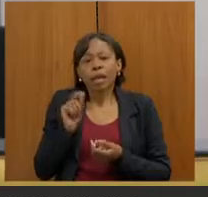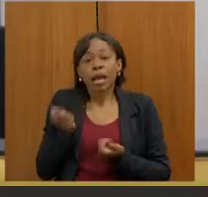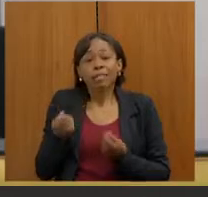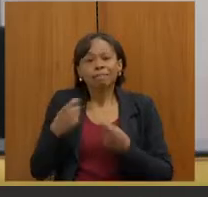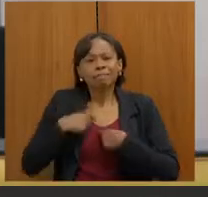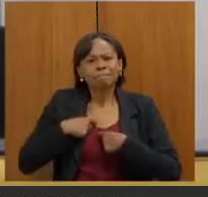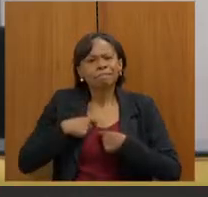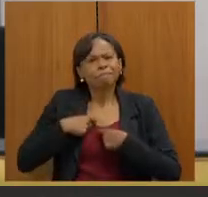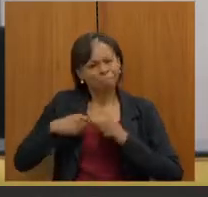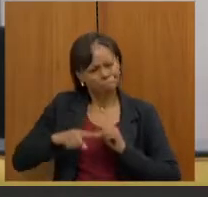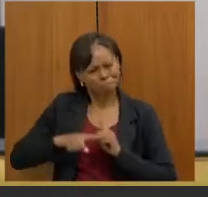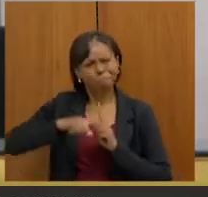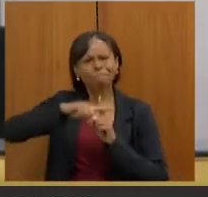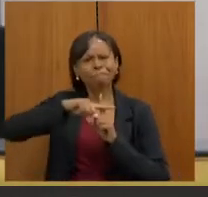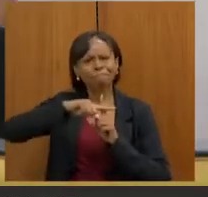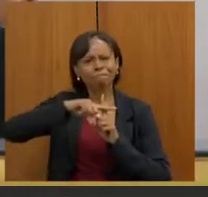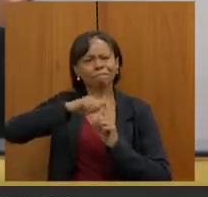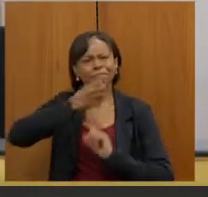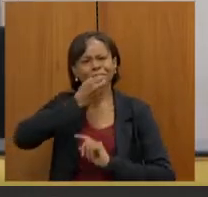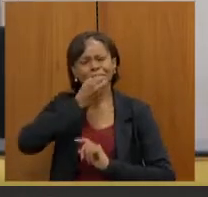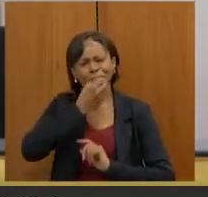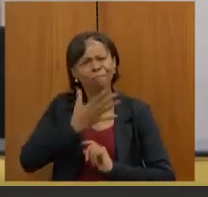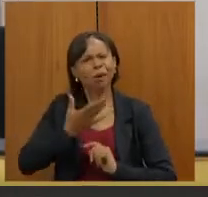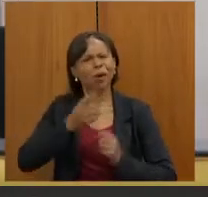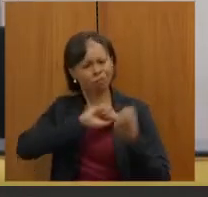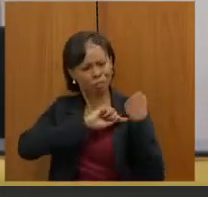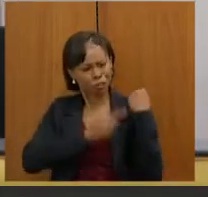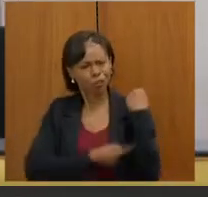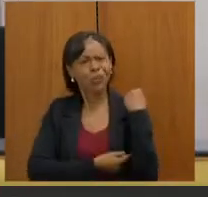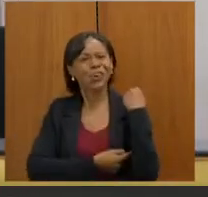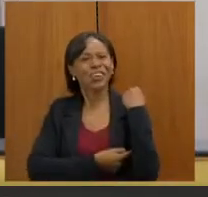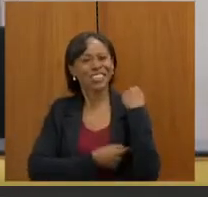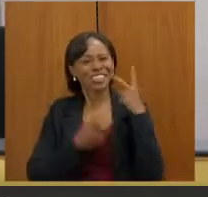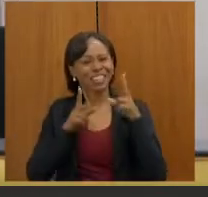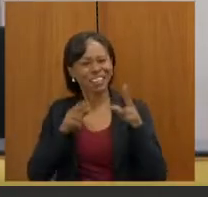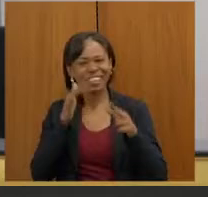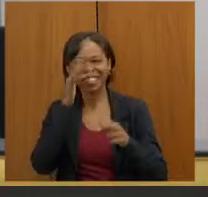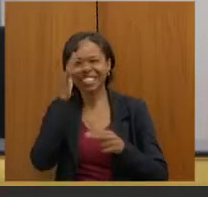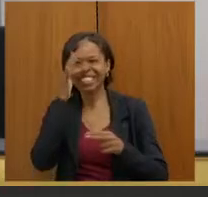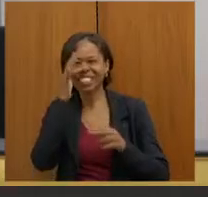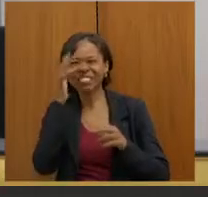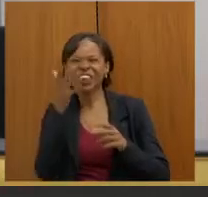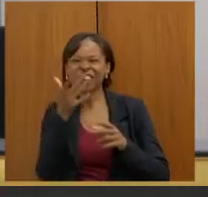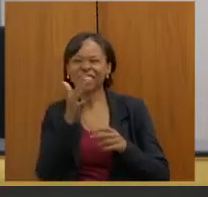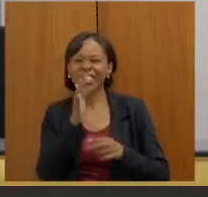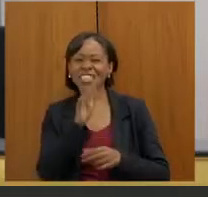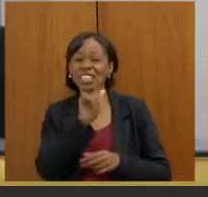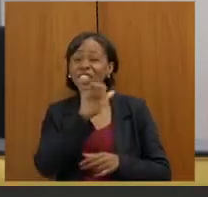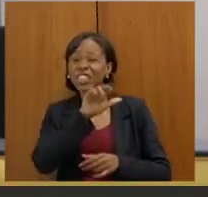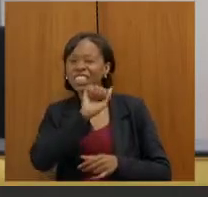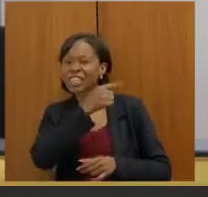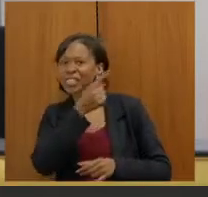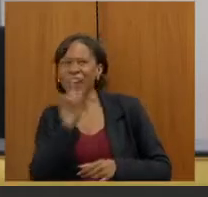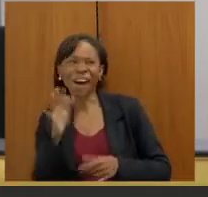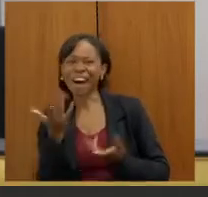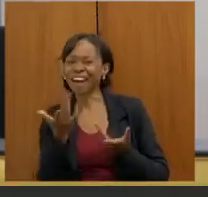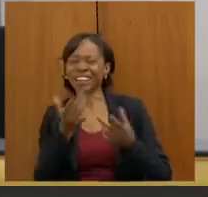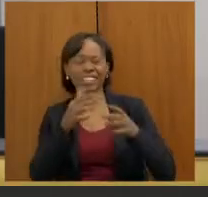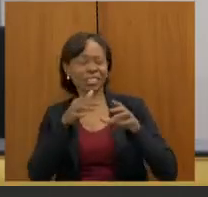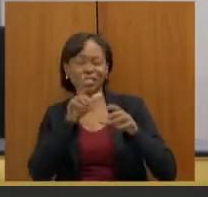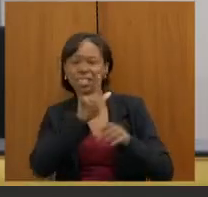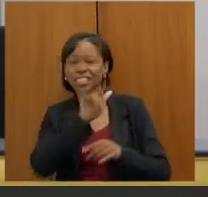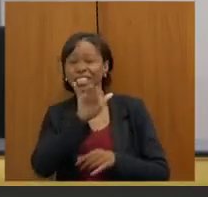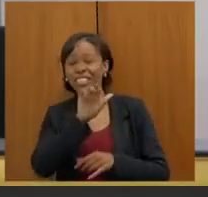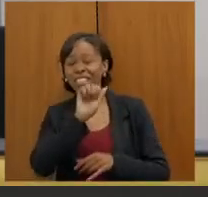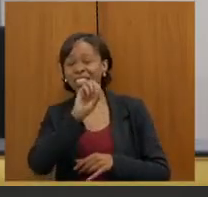positiva assim como irradia né os nossos Girassóis aí que fazem lutas contra o feminicídio quero destacar que a sua